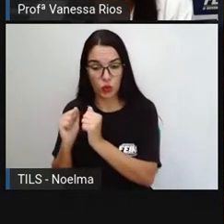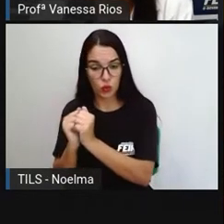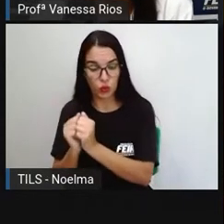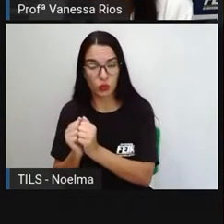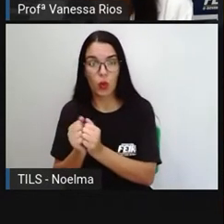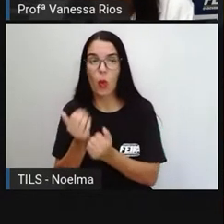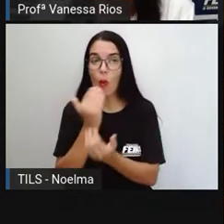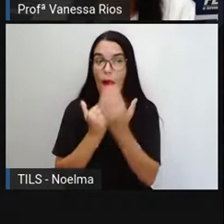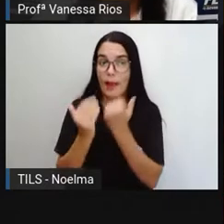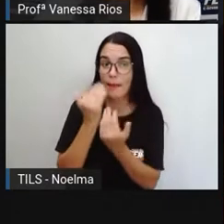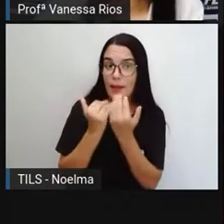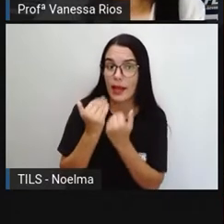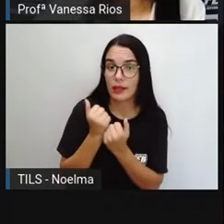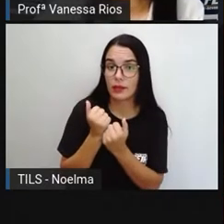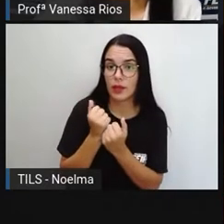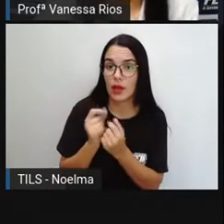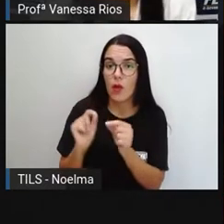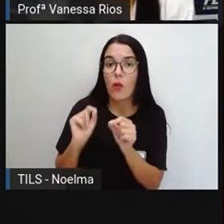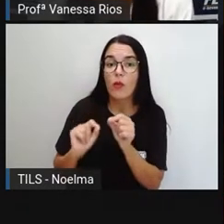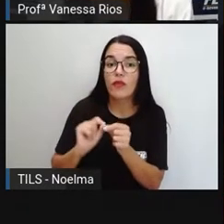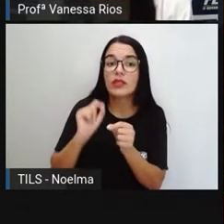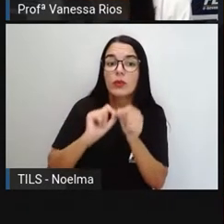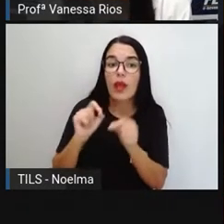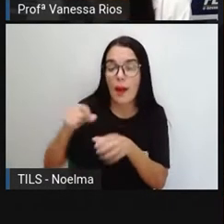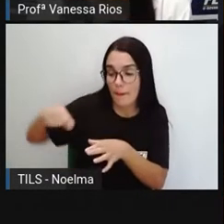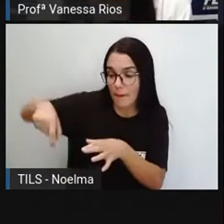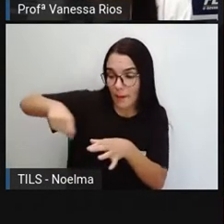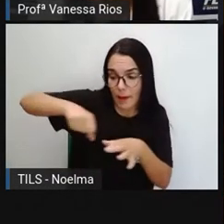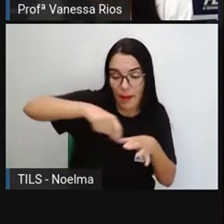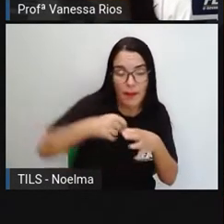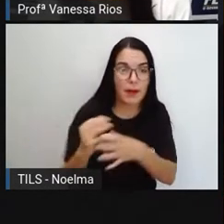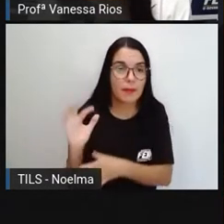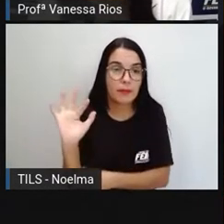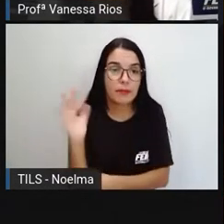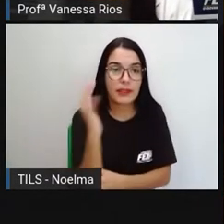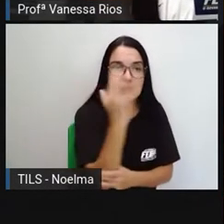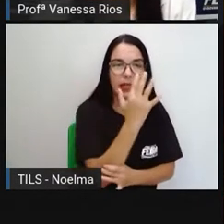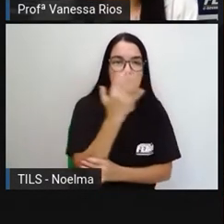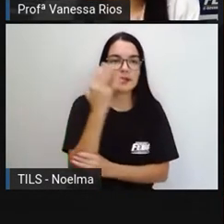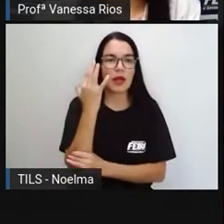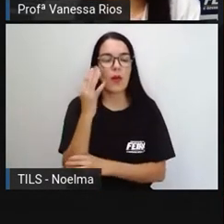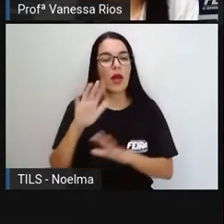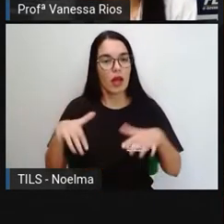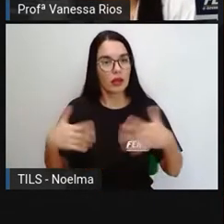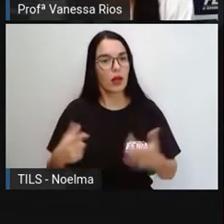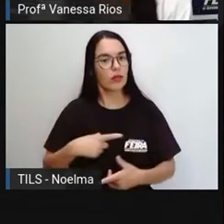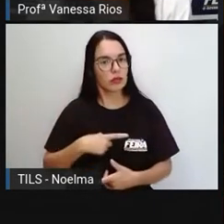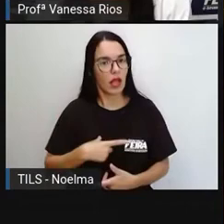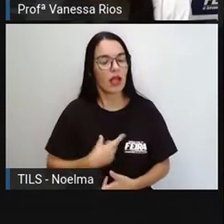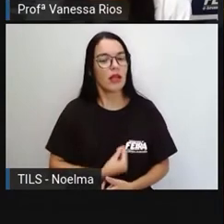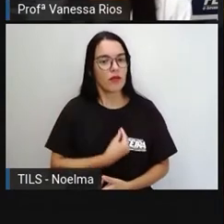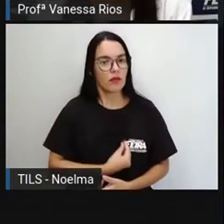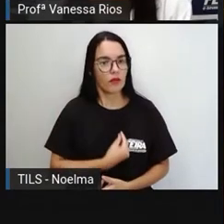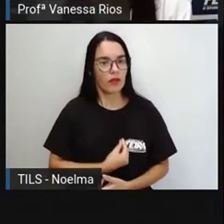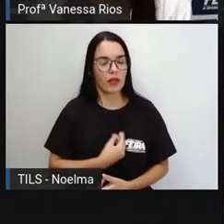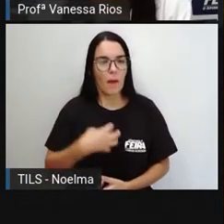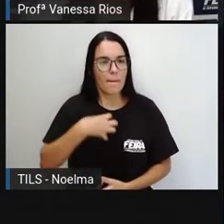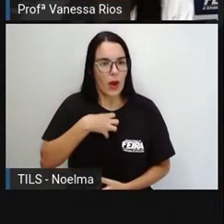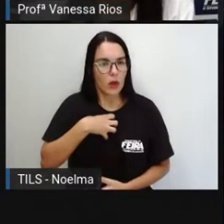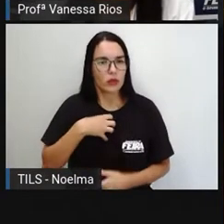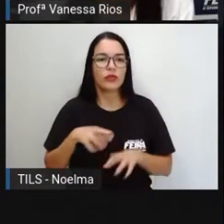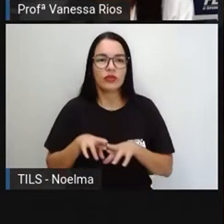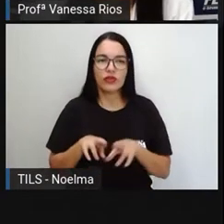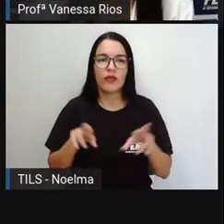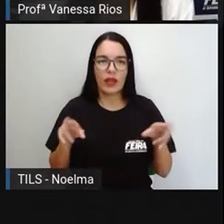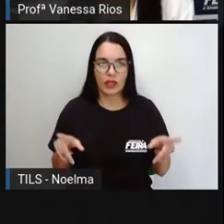das plantações. Então a gente observa modos de vida diferentes entre a primeira imagem e a segunda